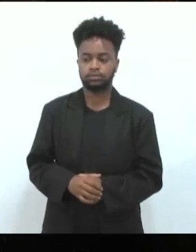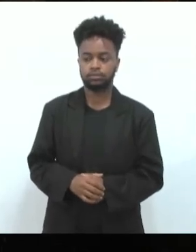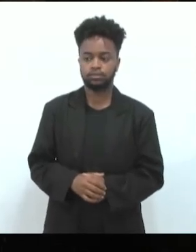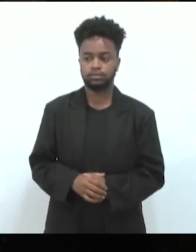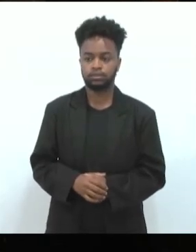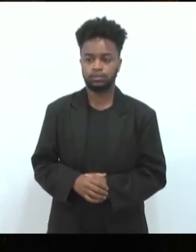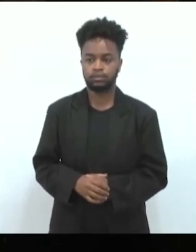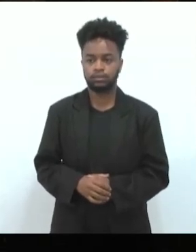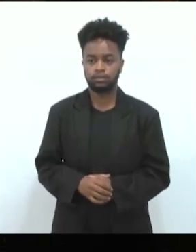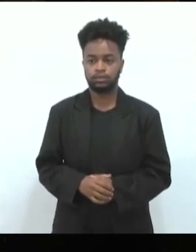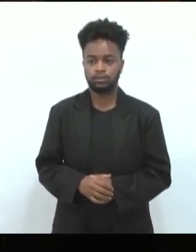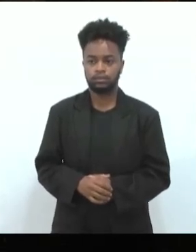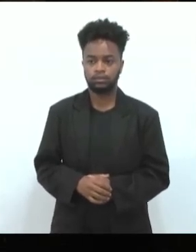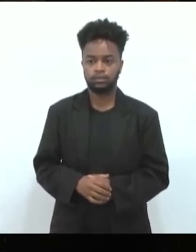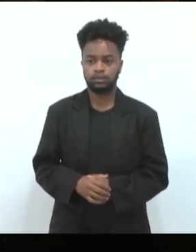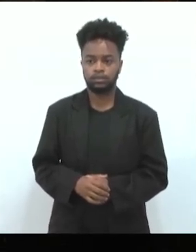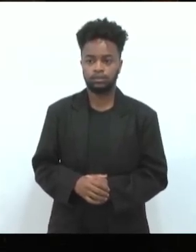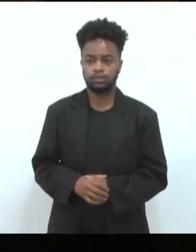senhora